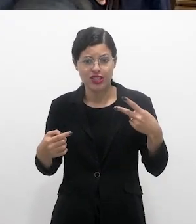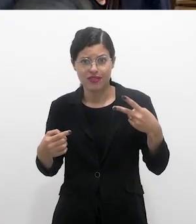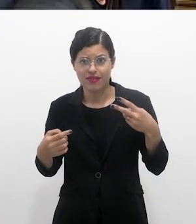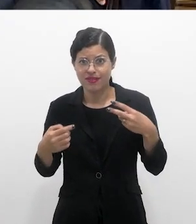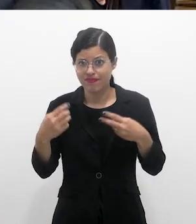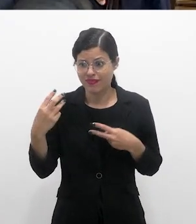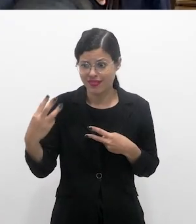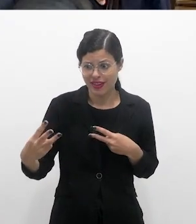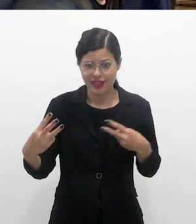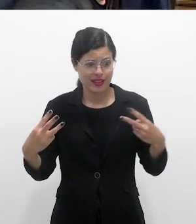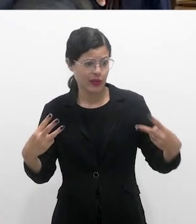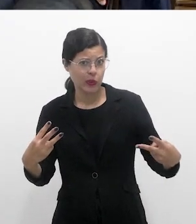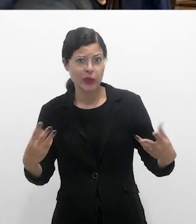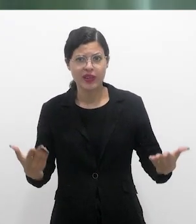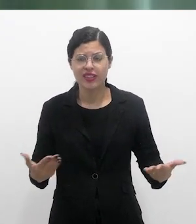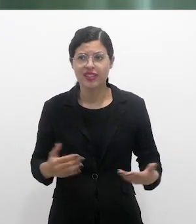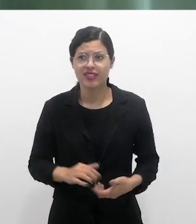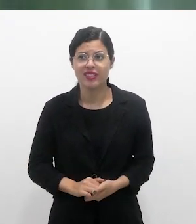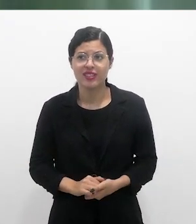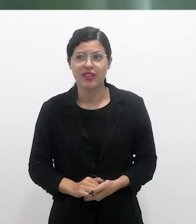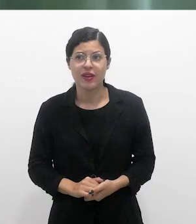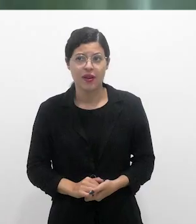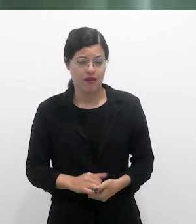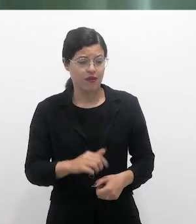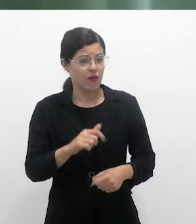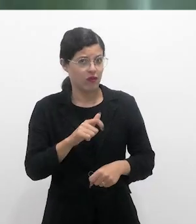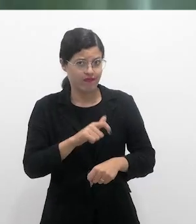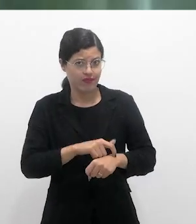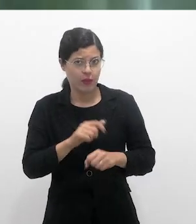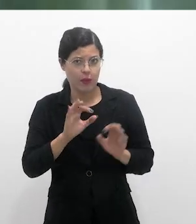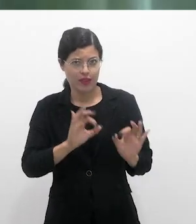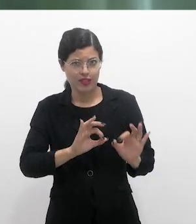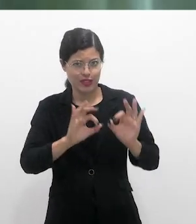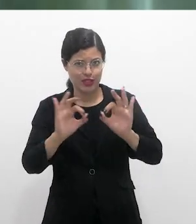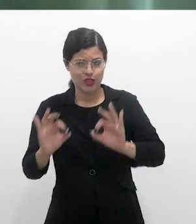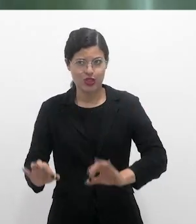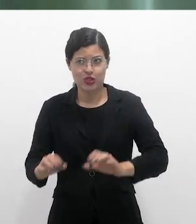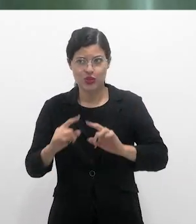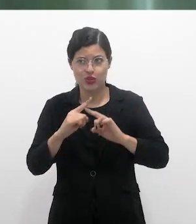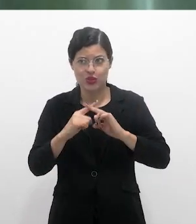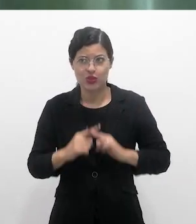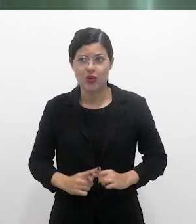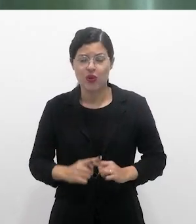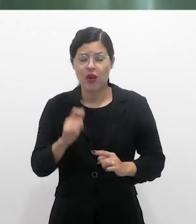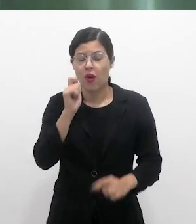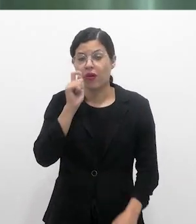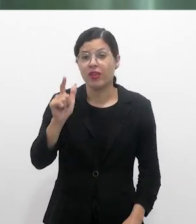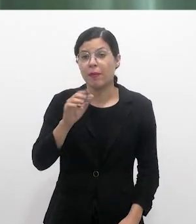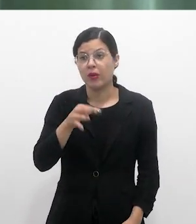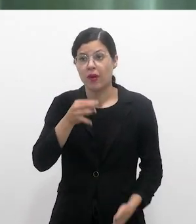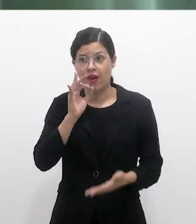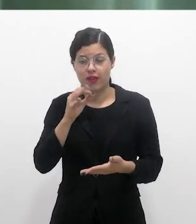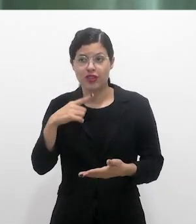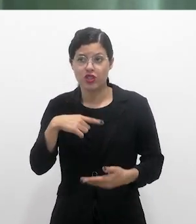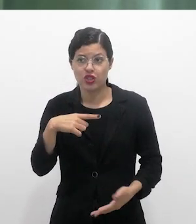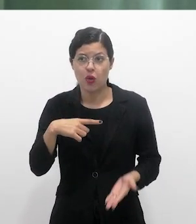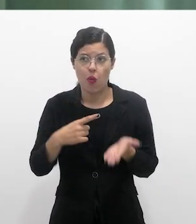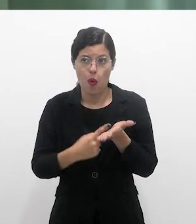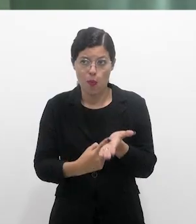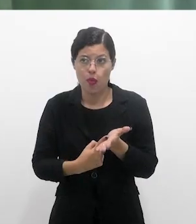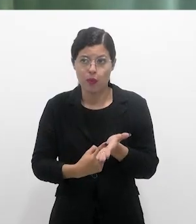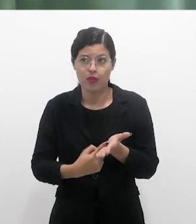Zil? Foram os únicos. Foi o tempo que eu vi o jogo. Uhum. Que eu acordei para tomar café e tal, porque tinha um compromisso